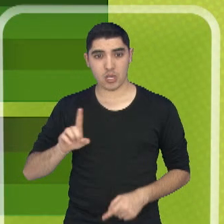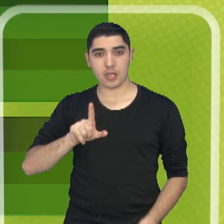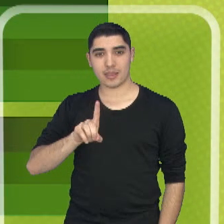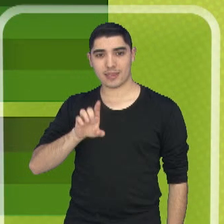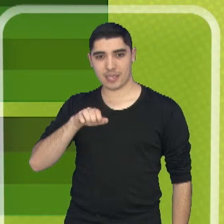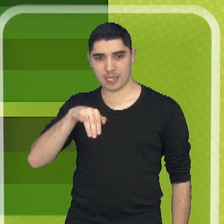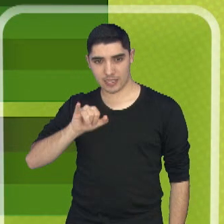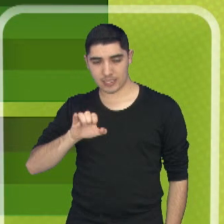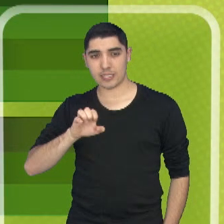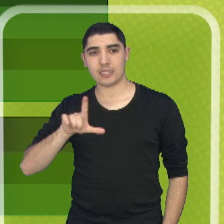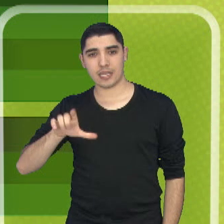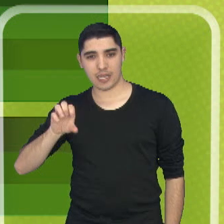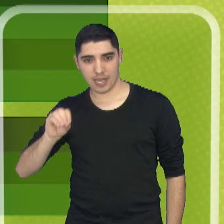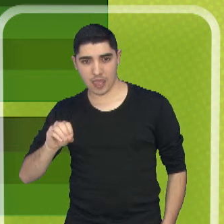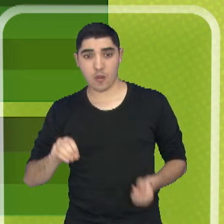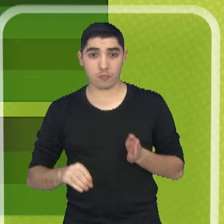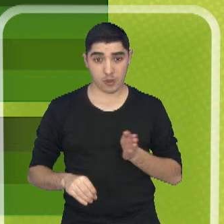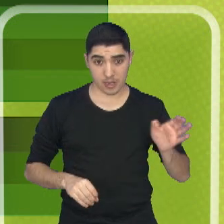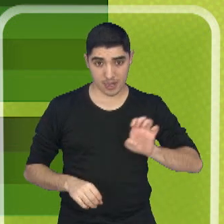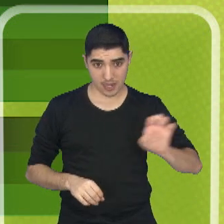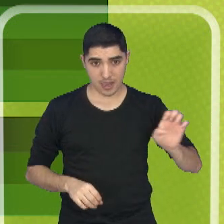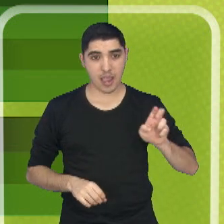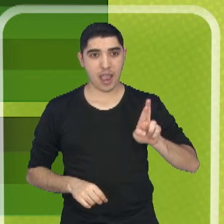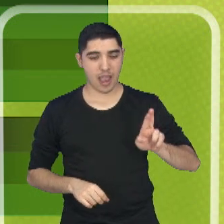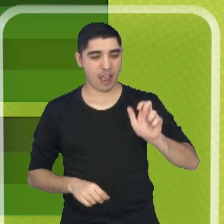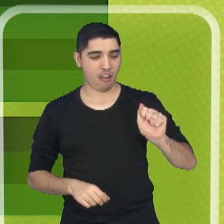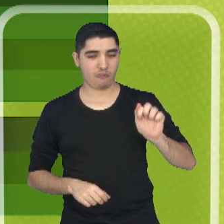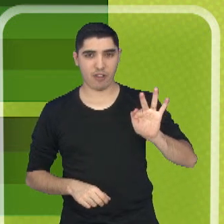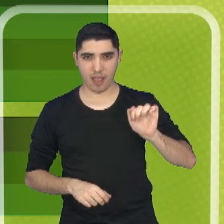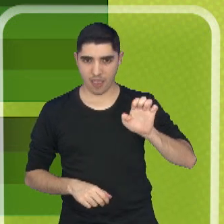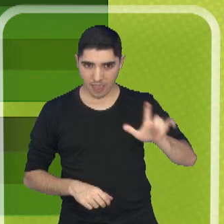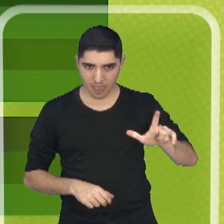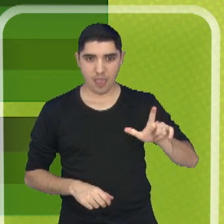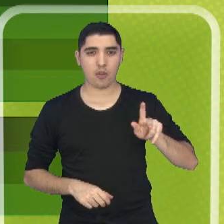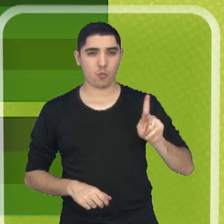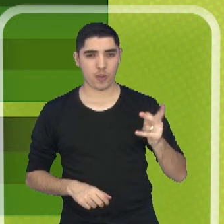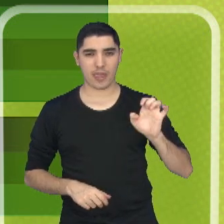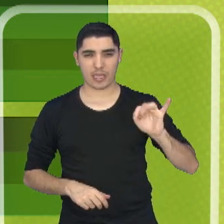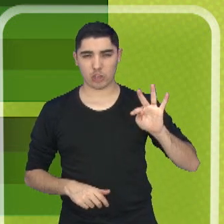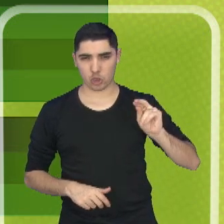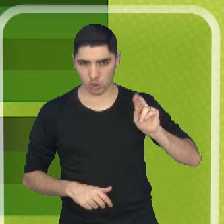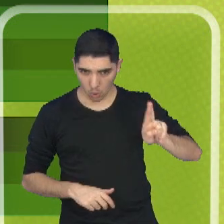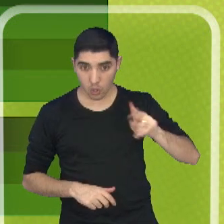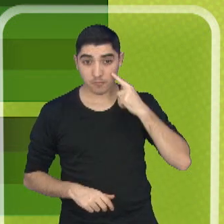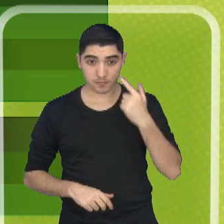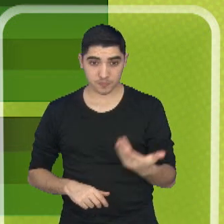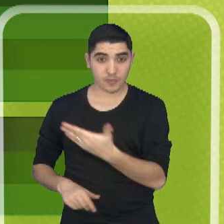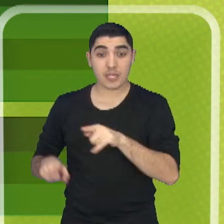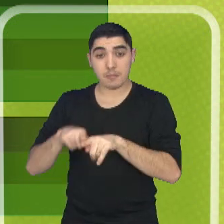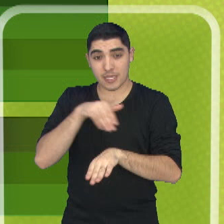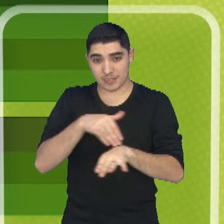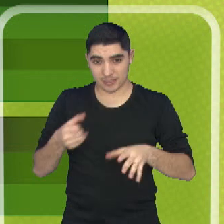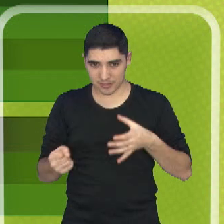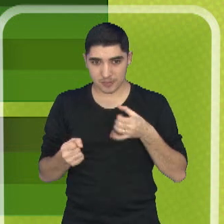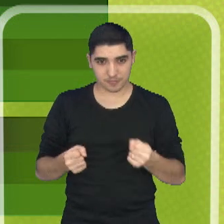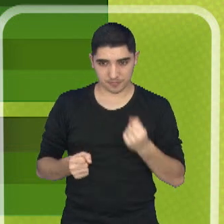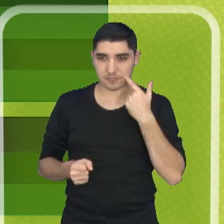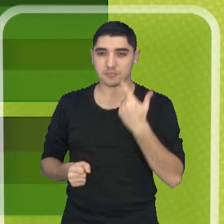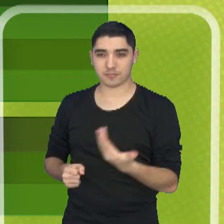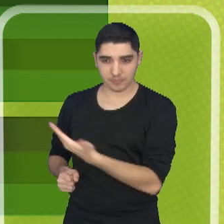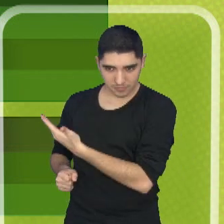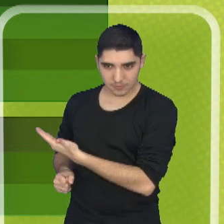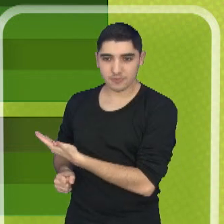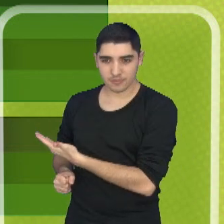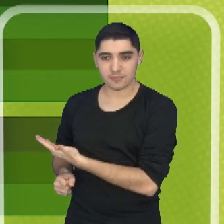Pereira. Laterais esquerdo, Rafael Verrone e o Heitor Roca. Zagueiros, Caio César, que está no Paraná, mas volta. Matheus Abreu,